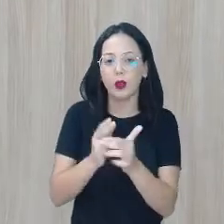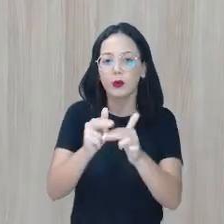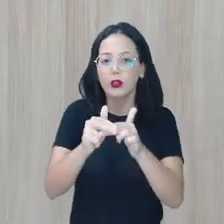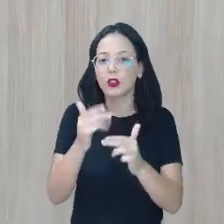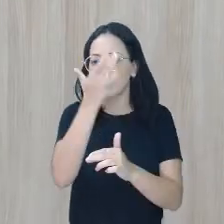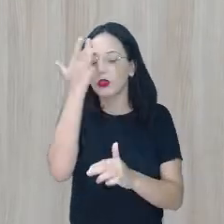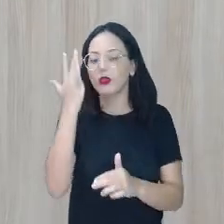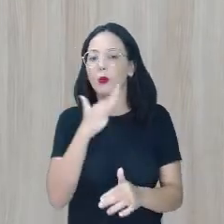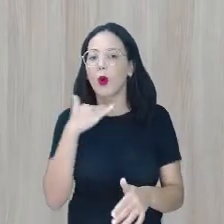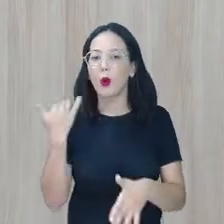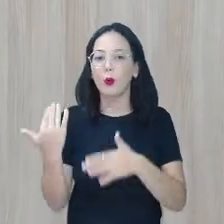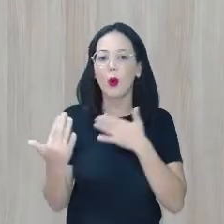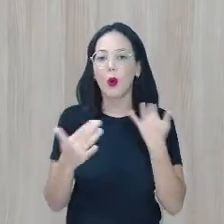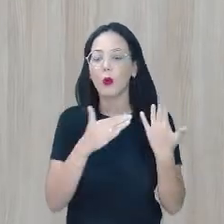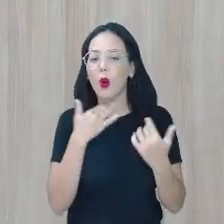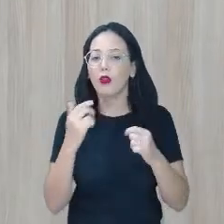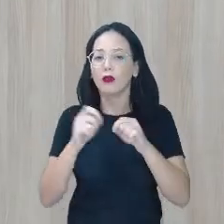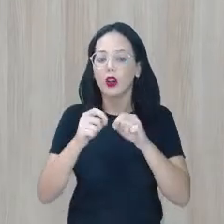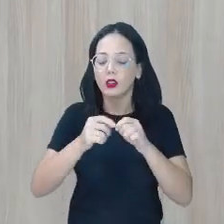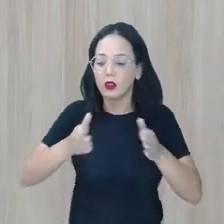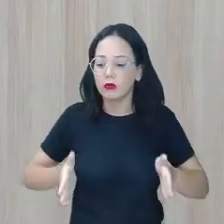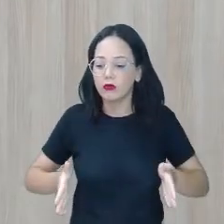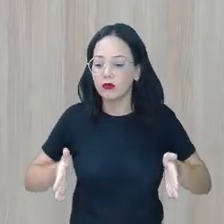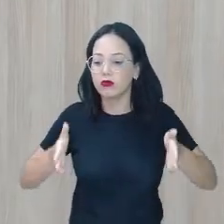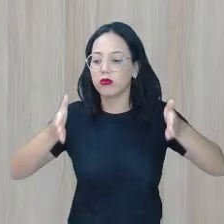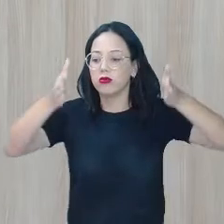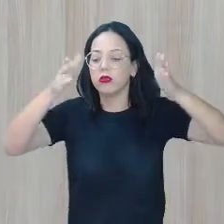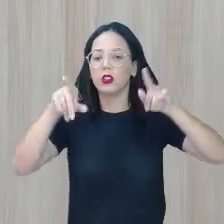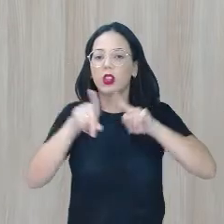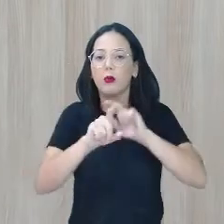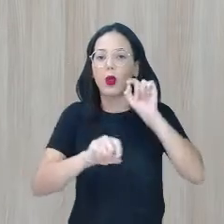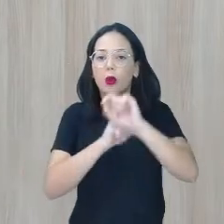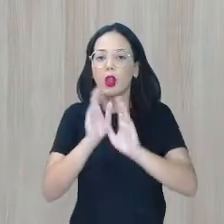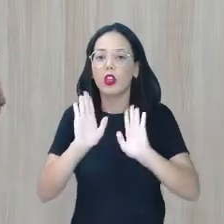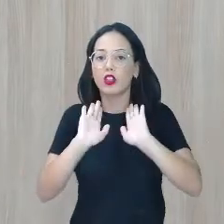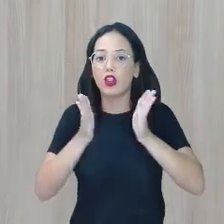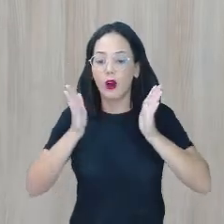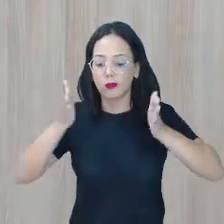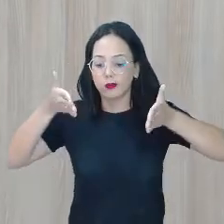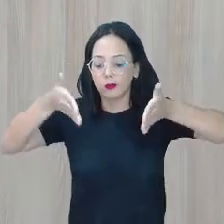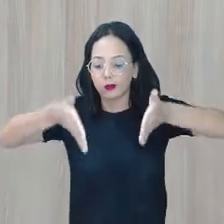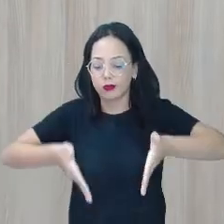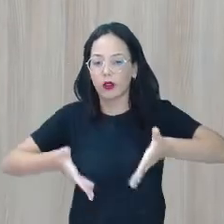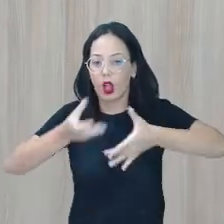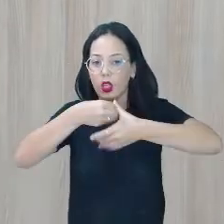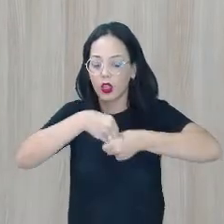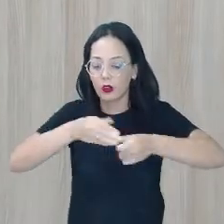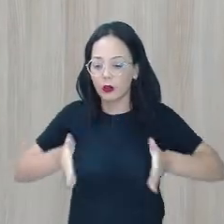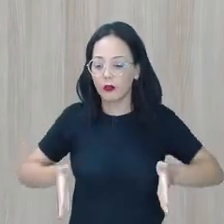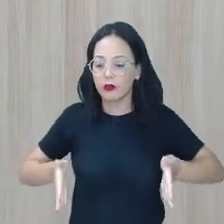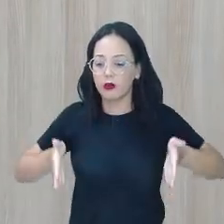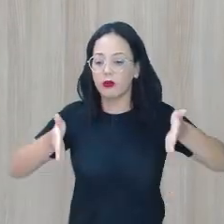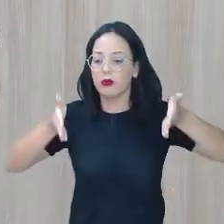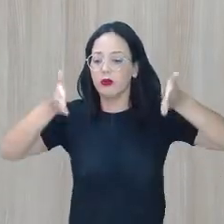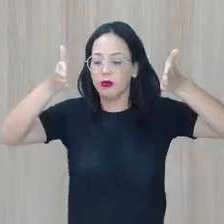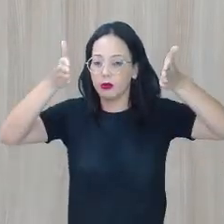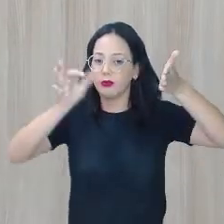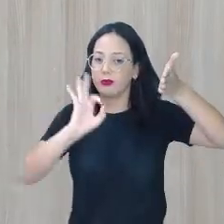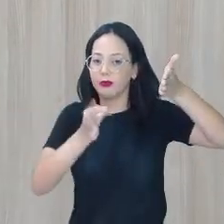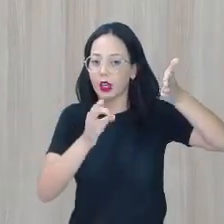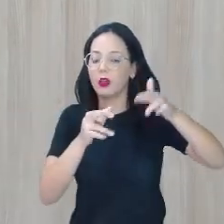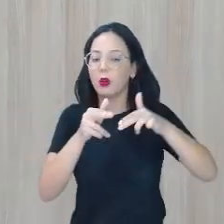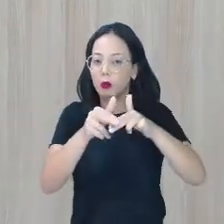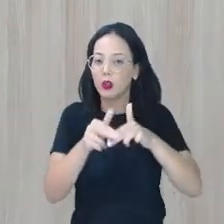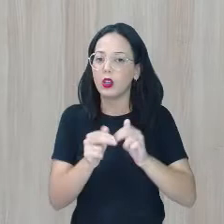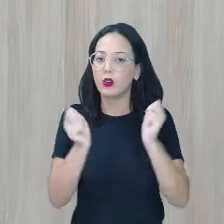morreram construindo a muralha da China terminaram sendo sepultados dentro, né, das paredes da muralha, né? Então a gente